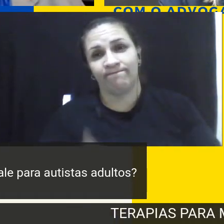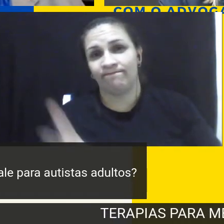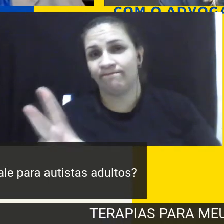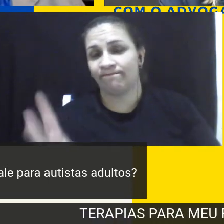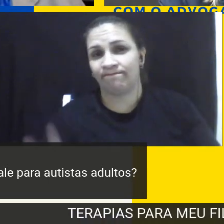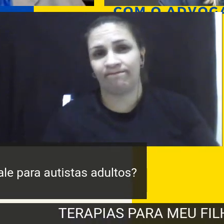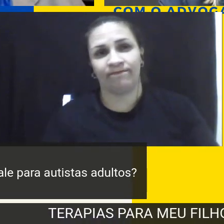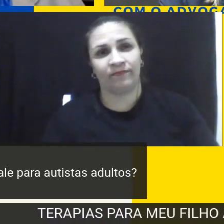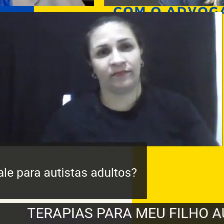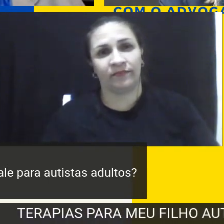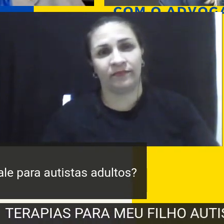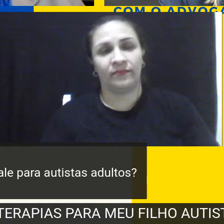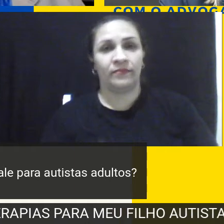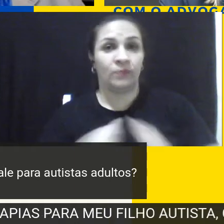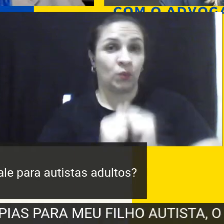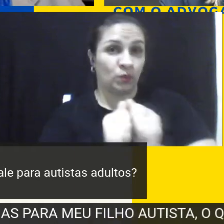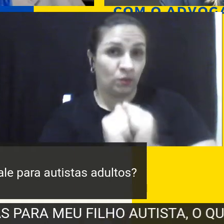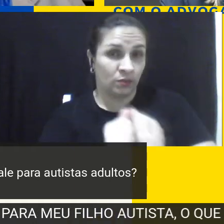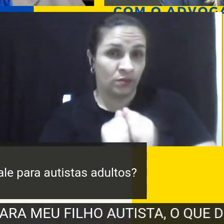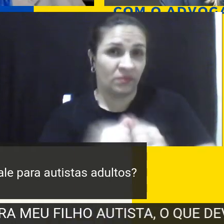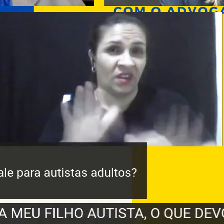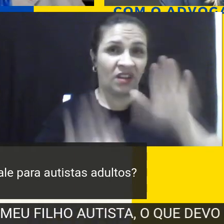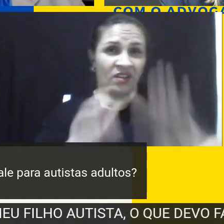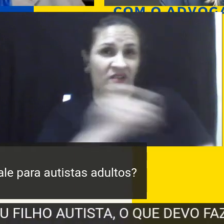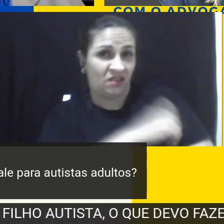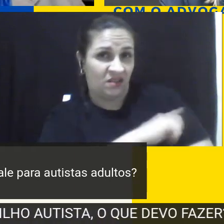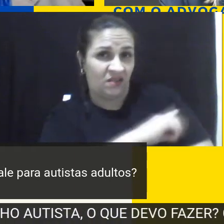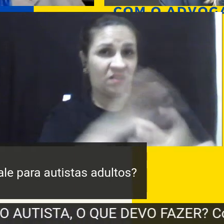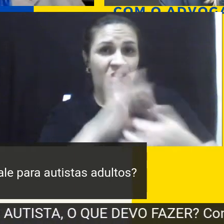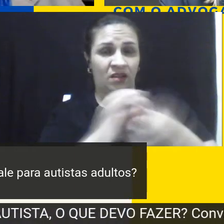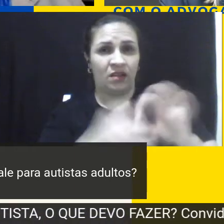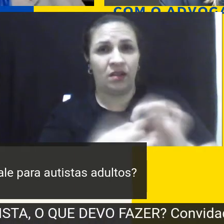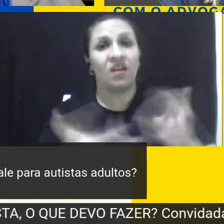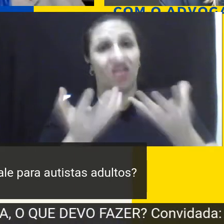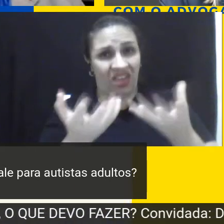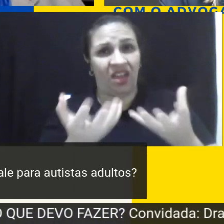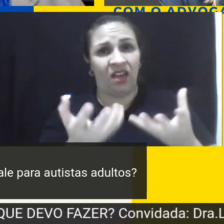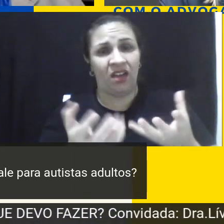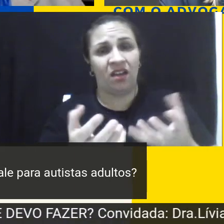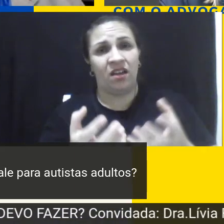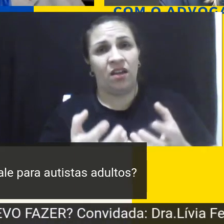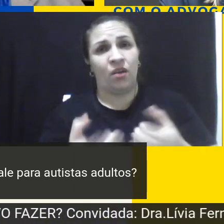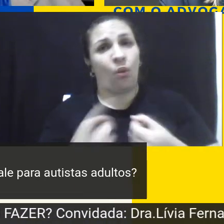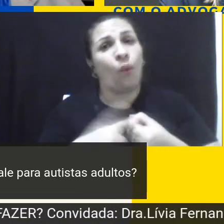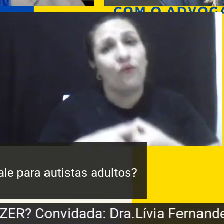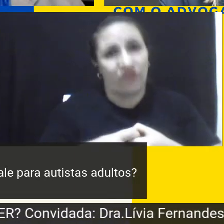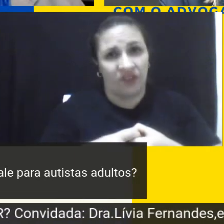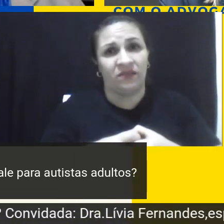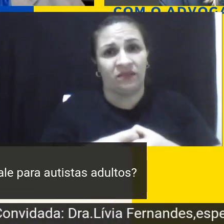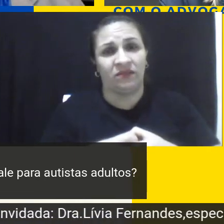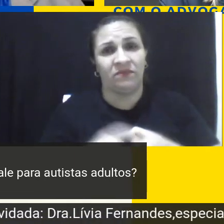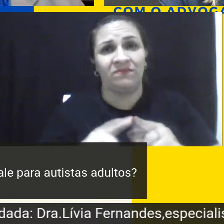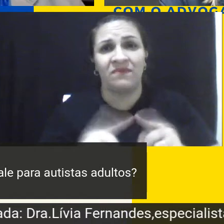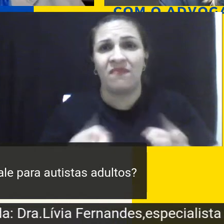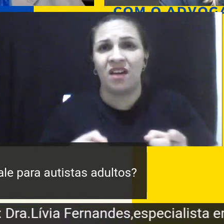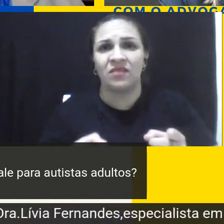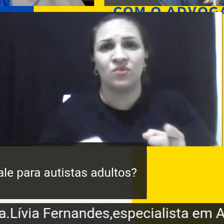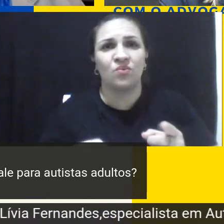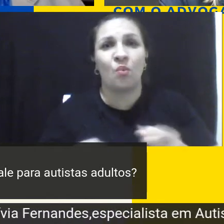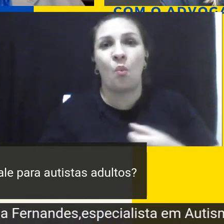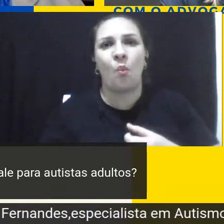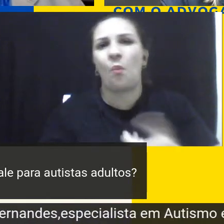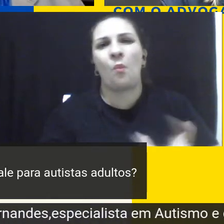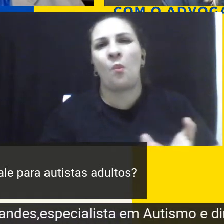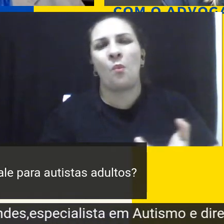vezes, eu até acompanho que tem clínica que quer ter o convênio com tal plano de saúde, mas eles não